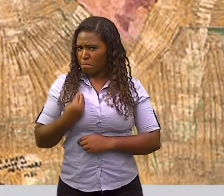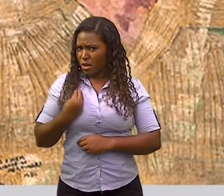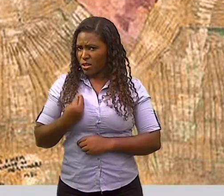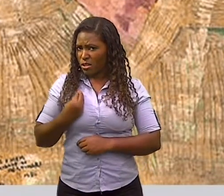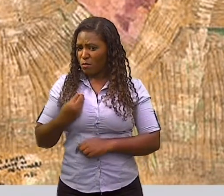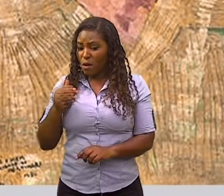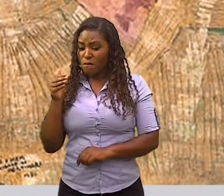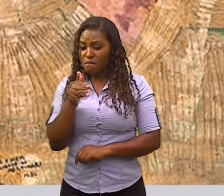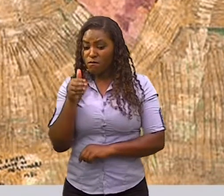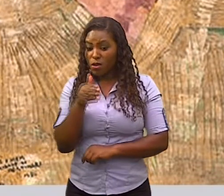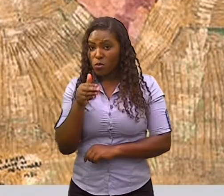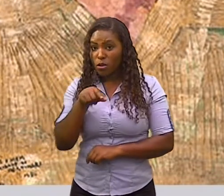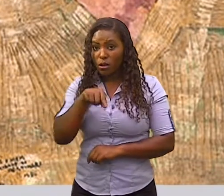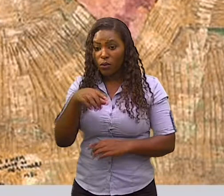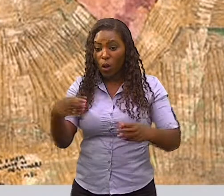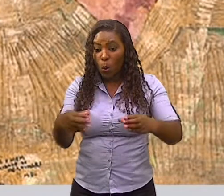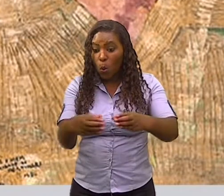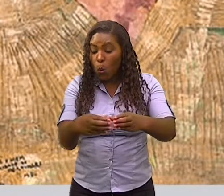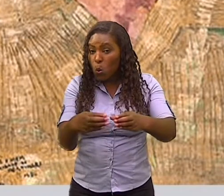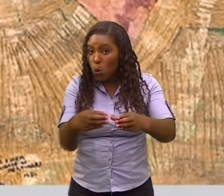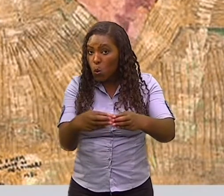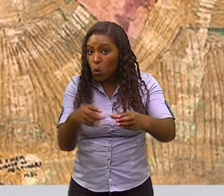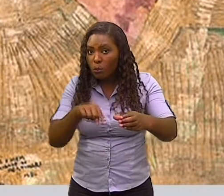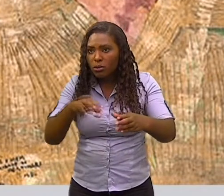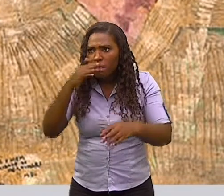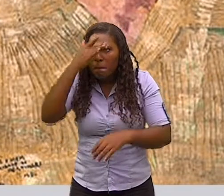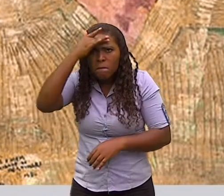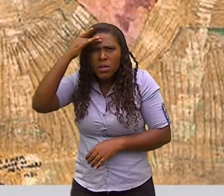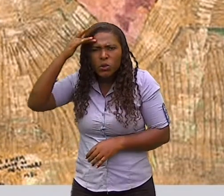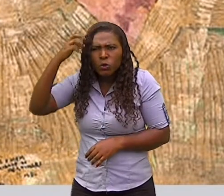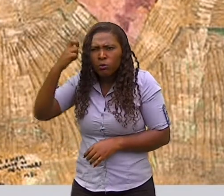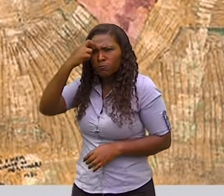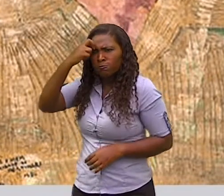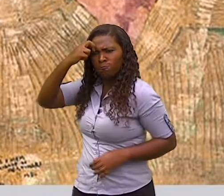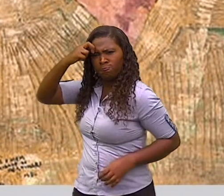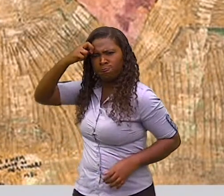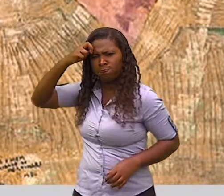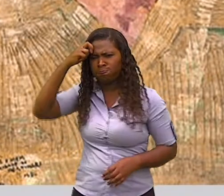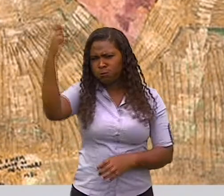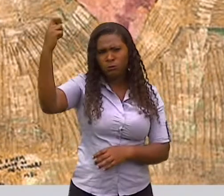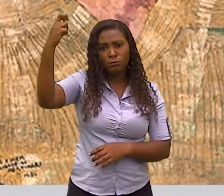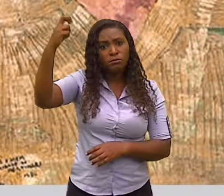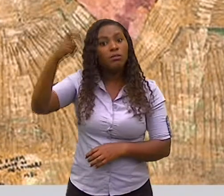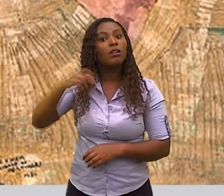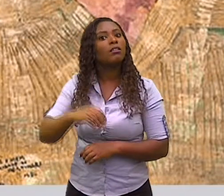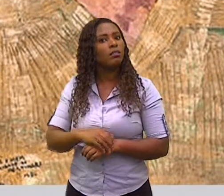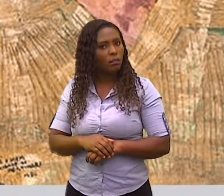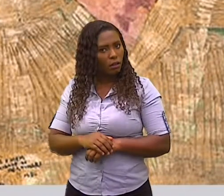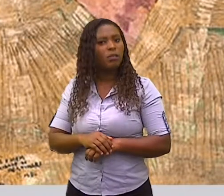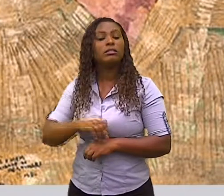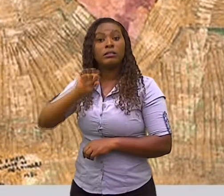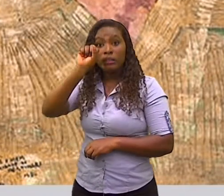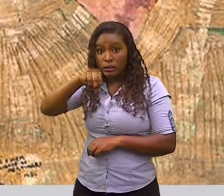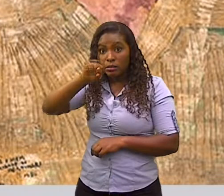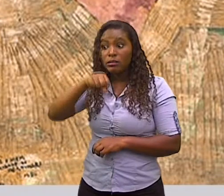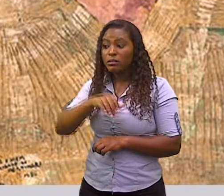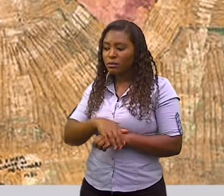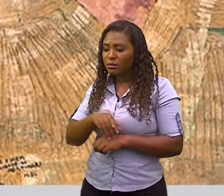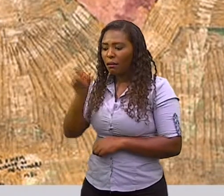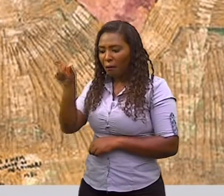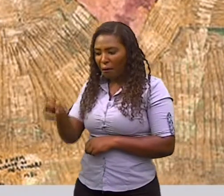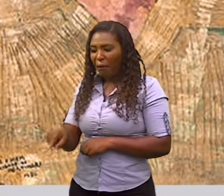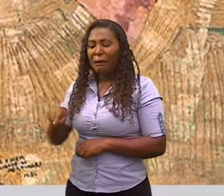fundamental, com a imaginação que voava e a sua atenção que Portinari tinha, como eu disse no